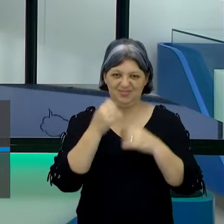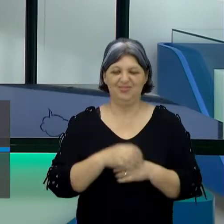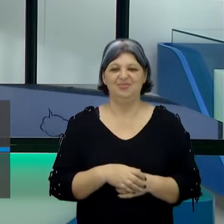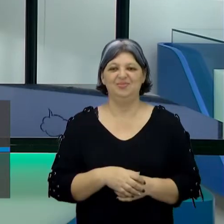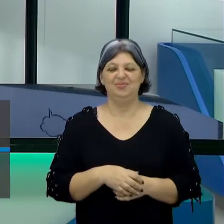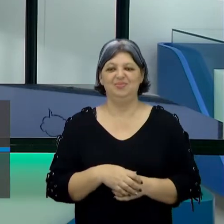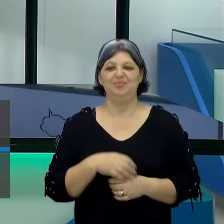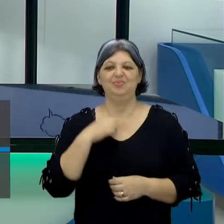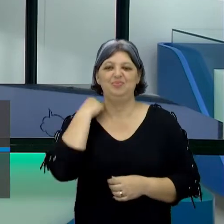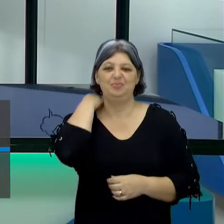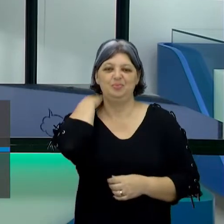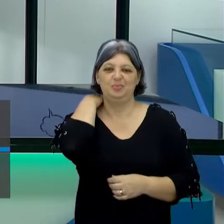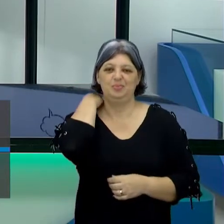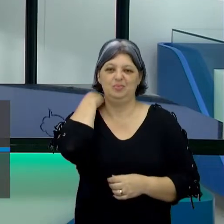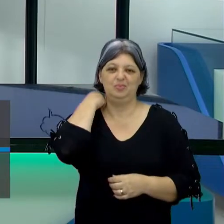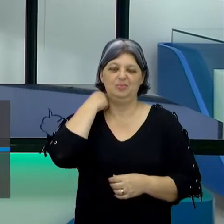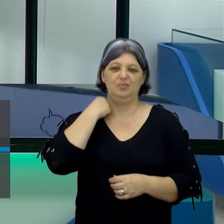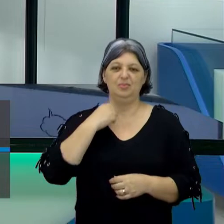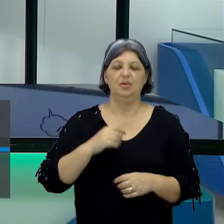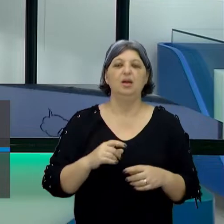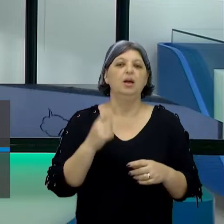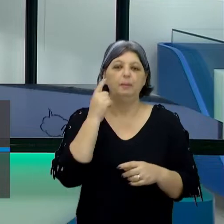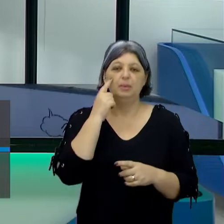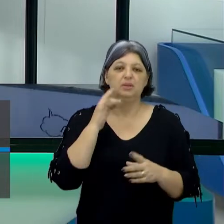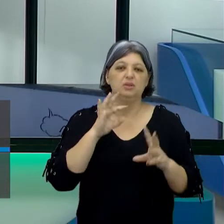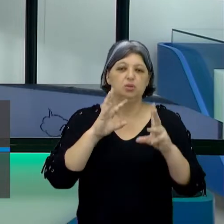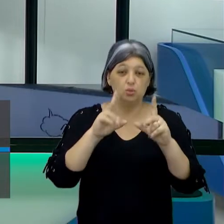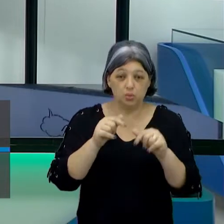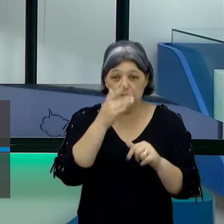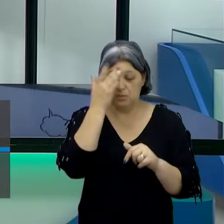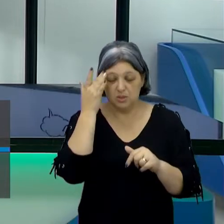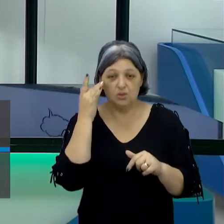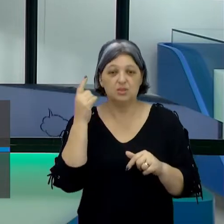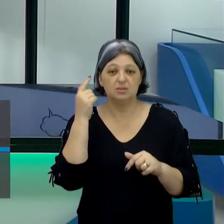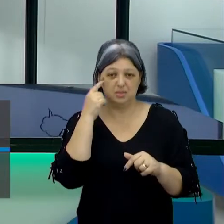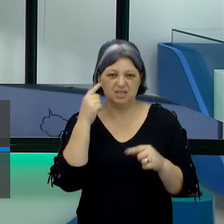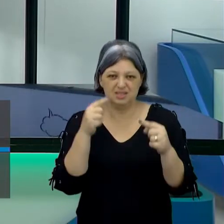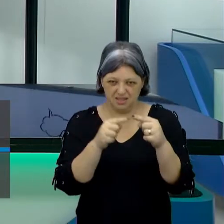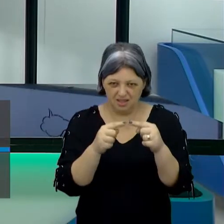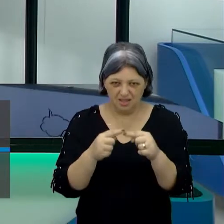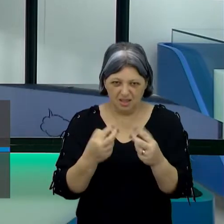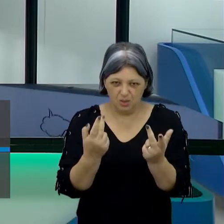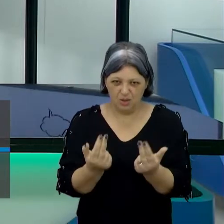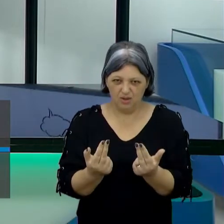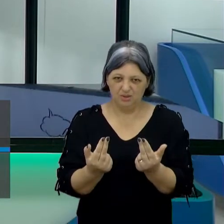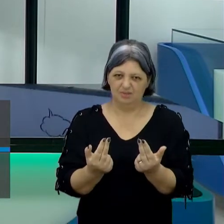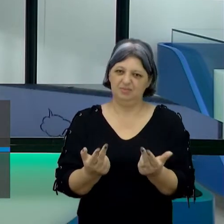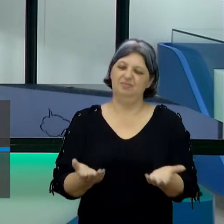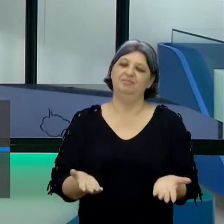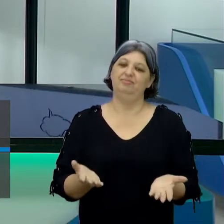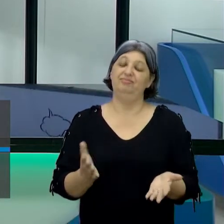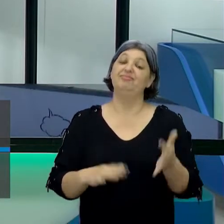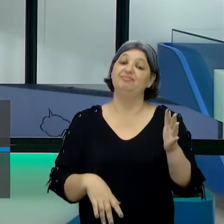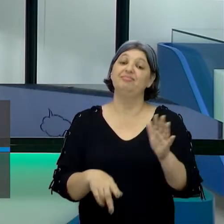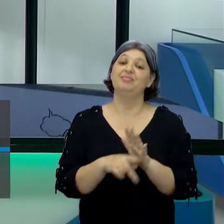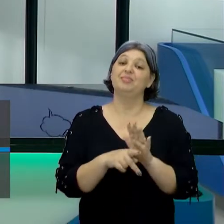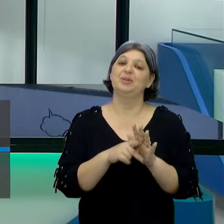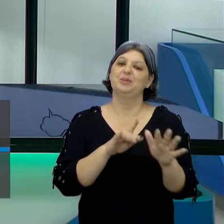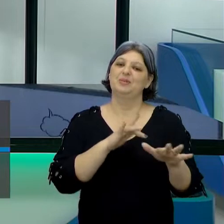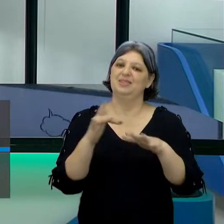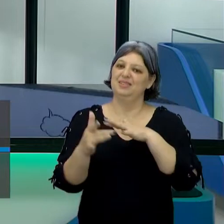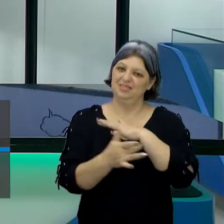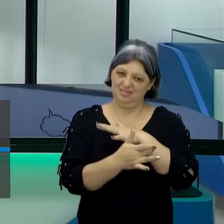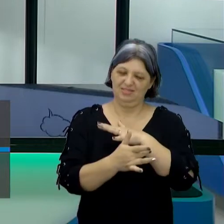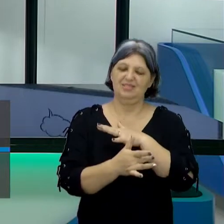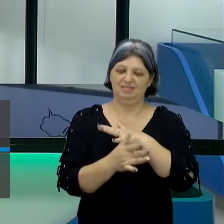Às vezes a gente pensa assim que todo mundo pensa igual a gente. Mas a gente queria que todo mundo pensasse igual a gente. Fala a verdade. E aí a rede social cria isso. Quem não